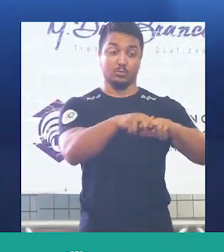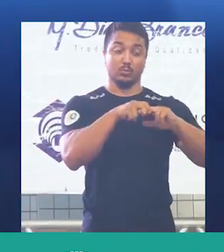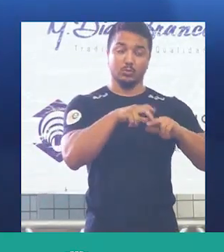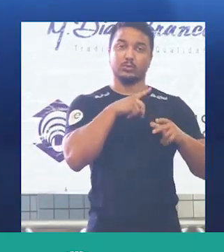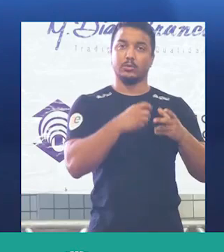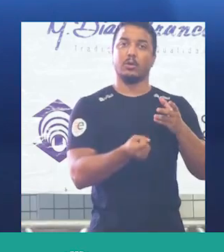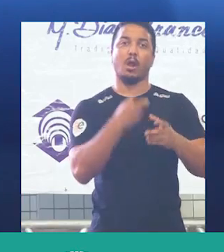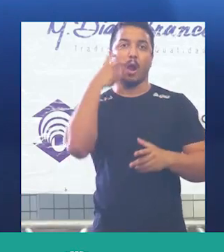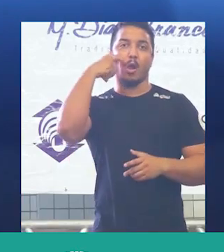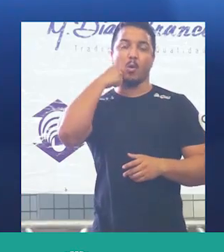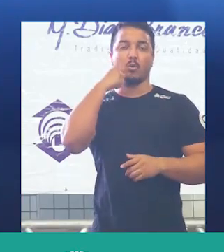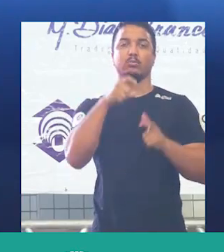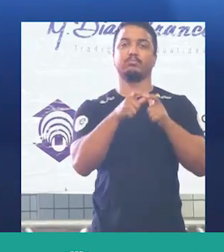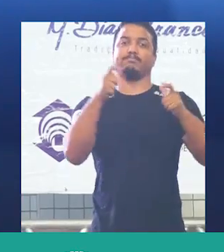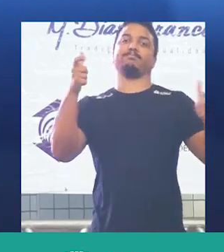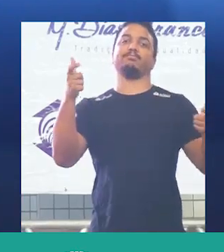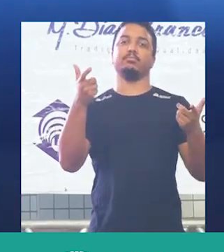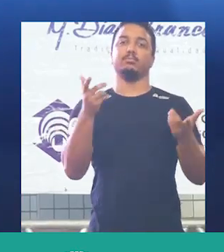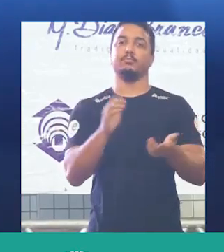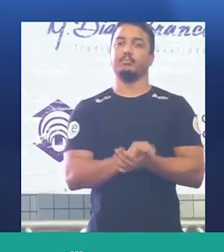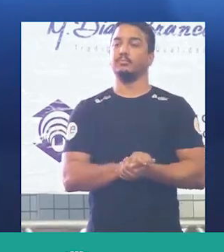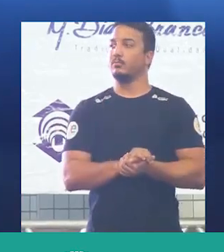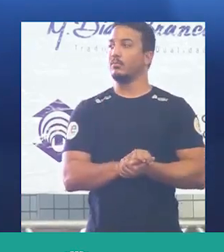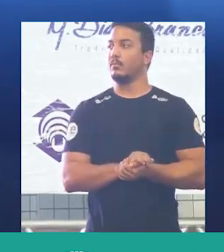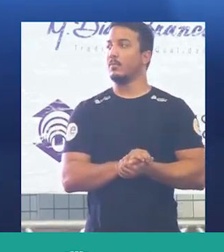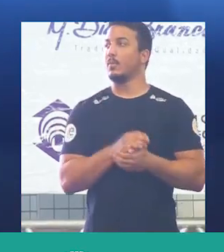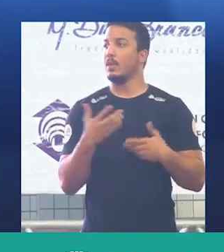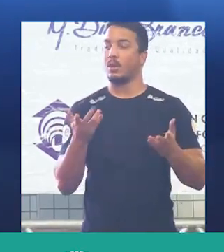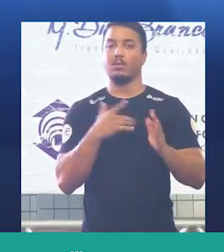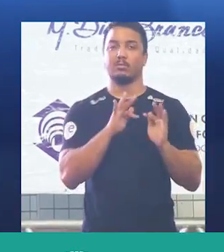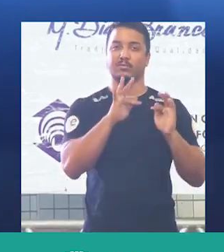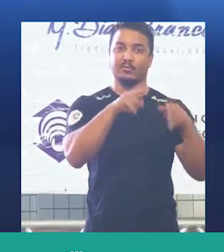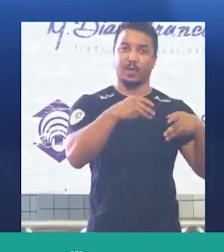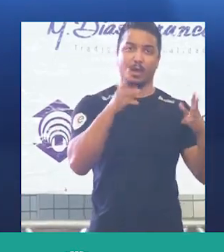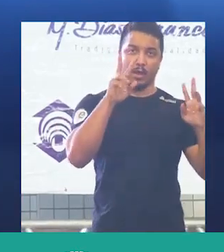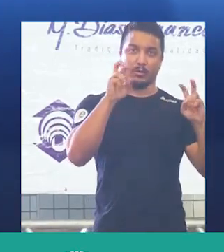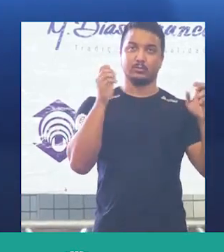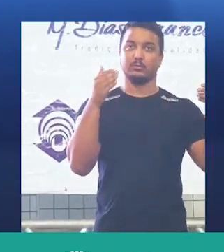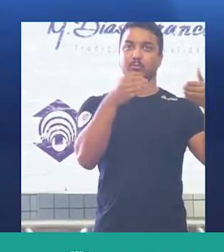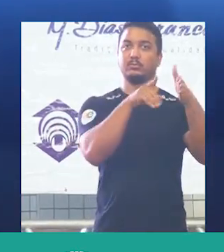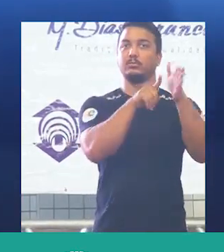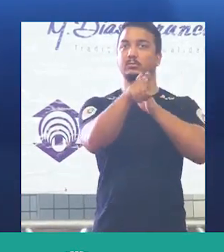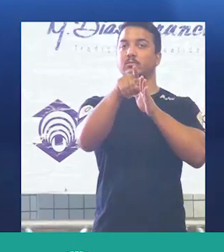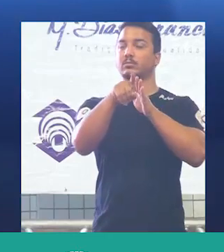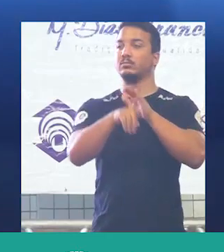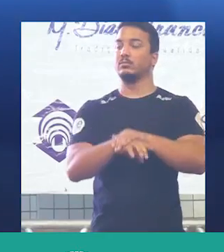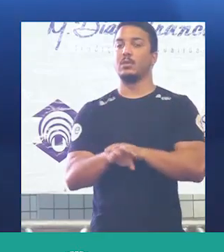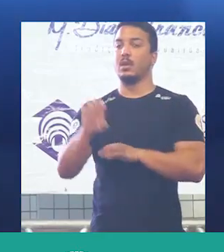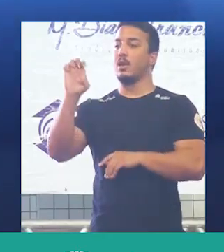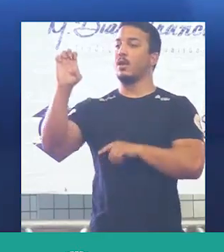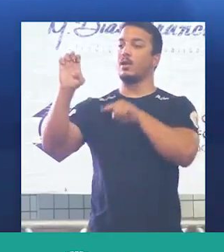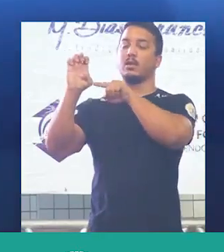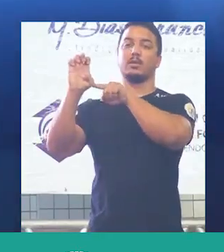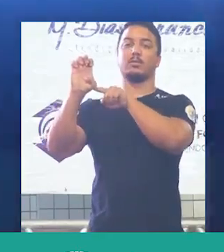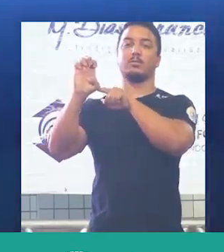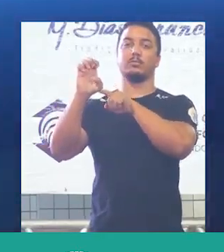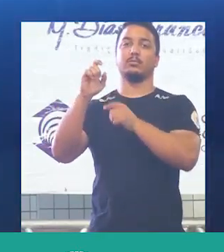isso, maior o lucro. E por fim, para a gente ir para a nossa questão, é de